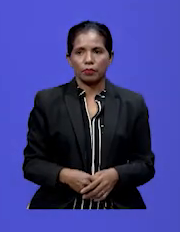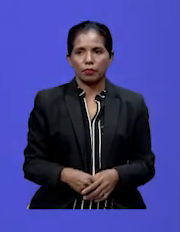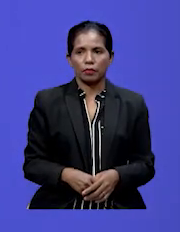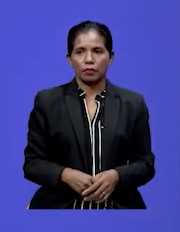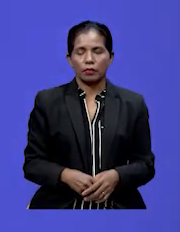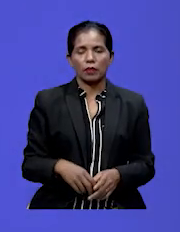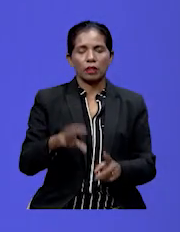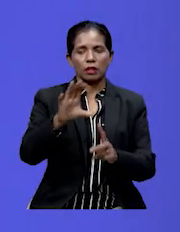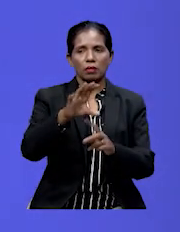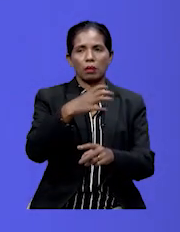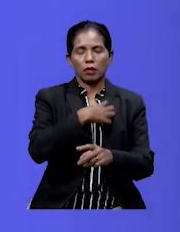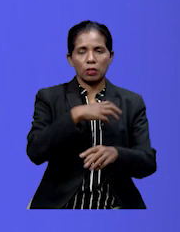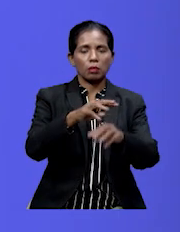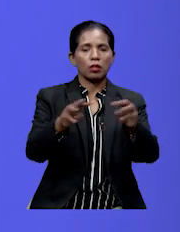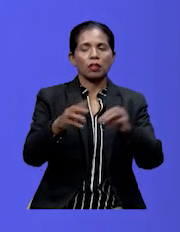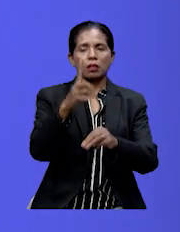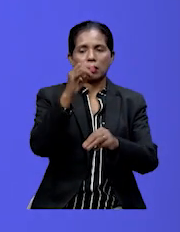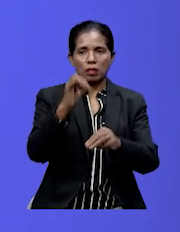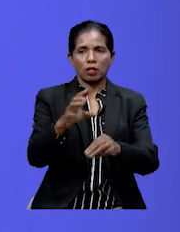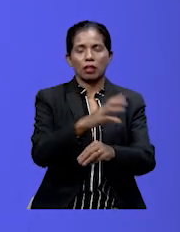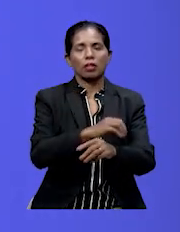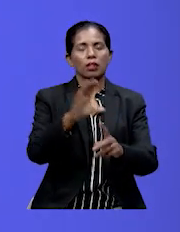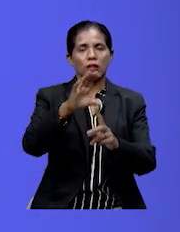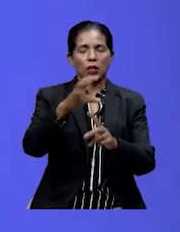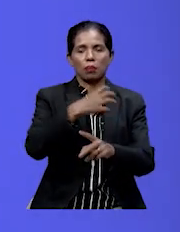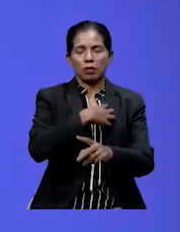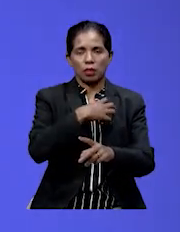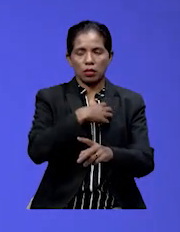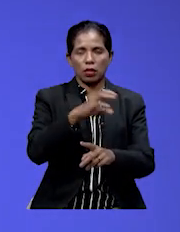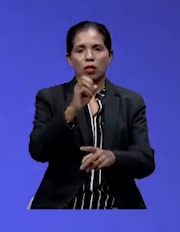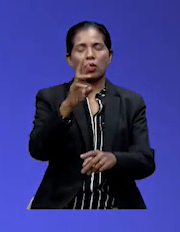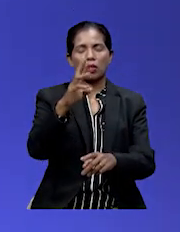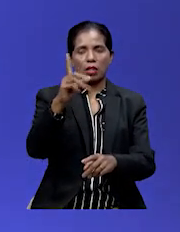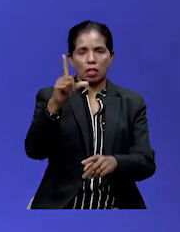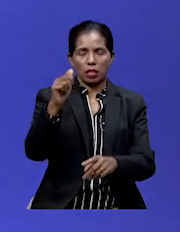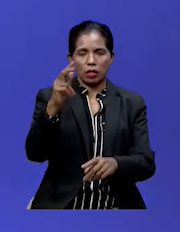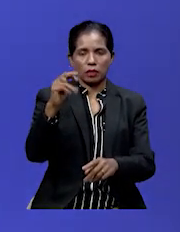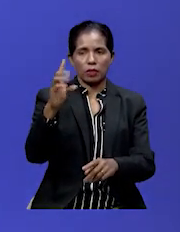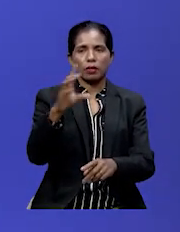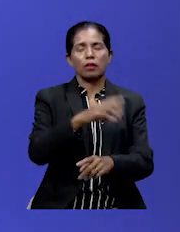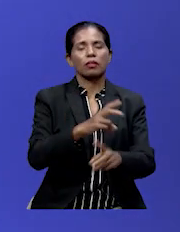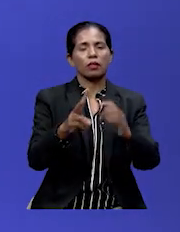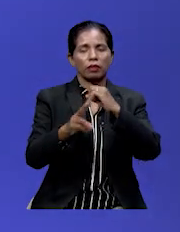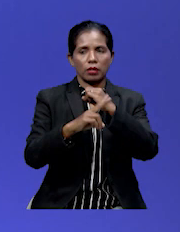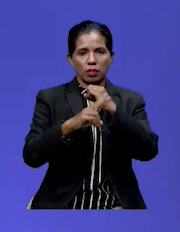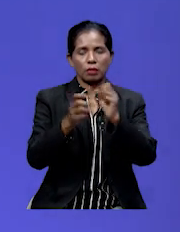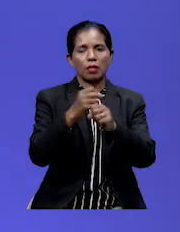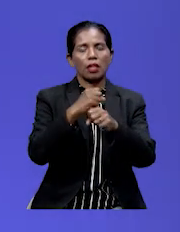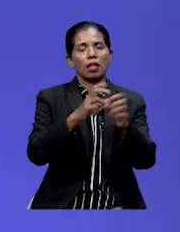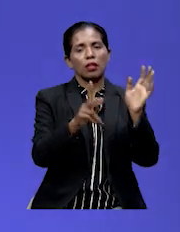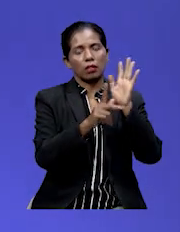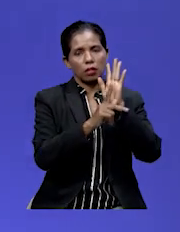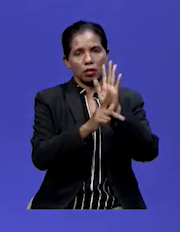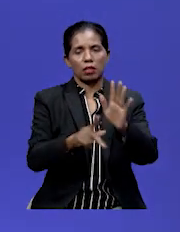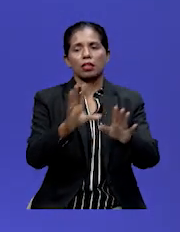Comandante PNTL município de Ili, superintendente chefe polícia Orlando Gomes Ateten, já foi vítima da loqueza equipa